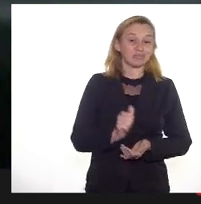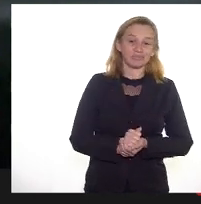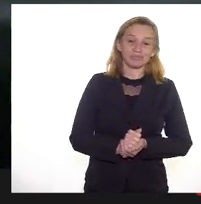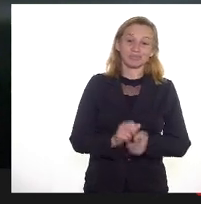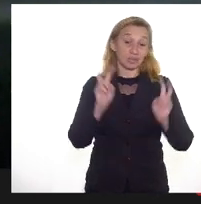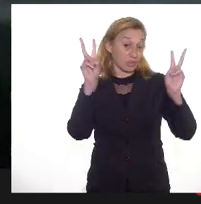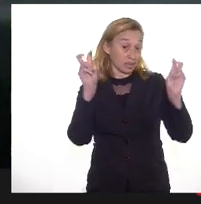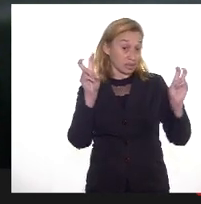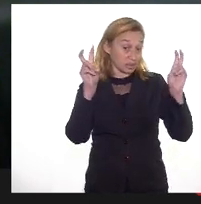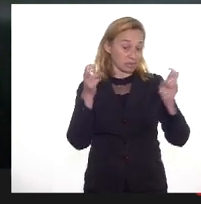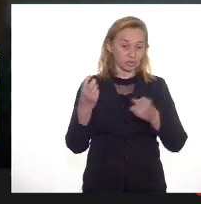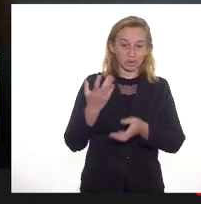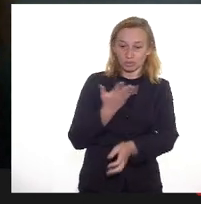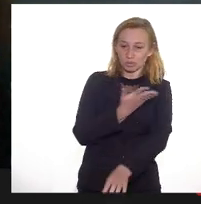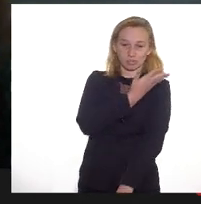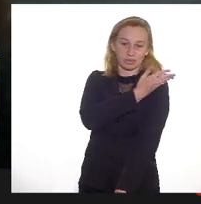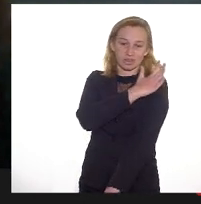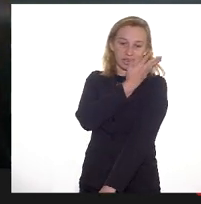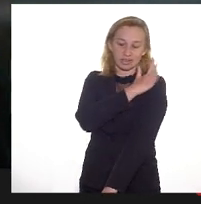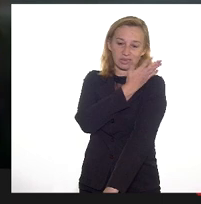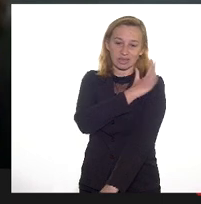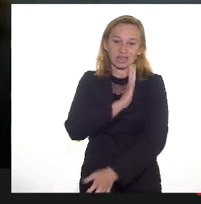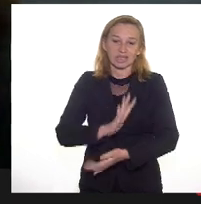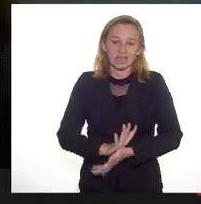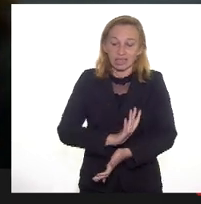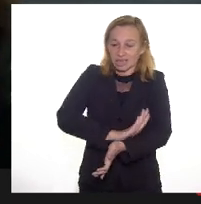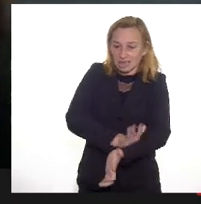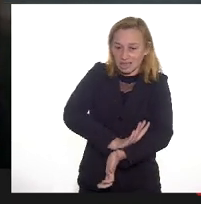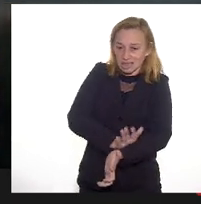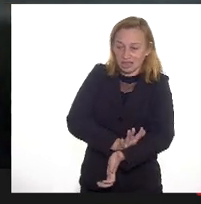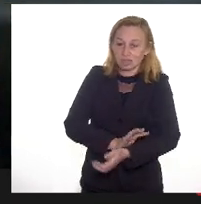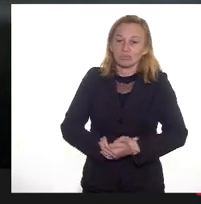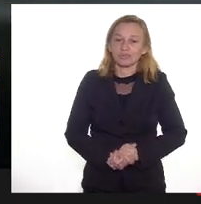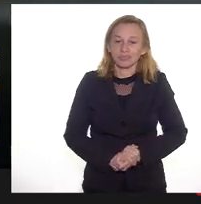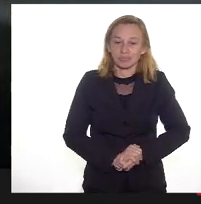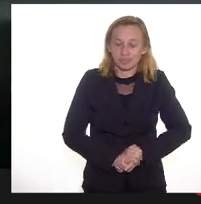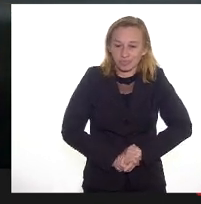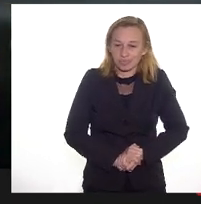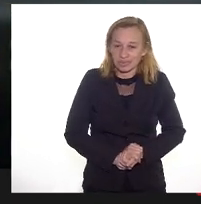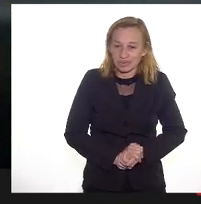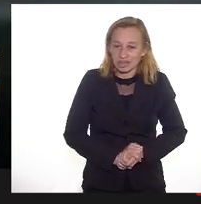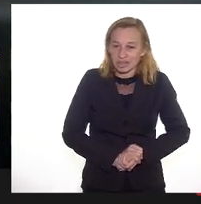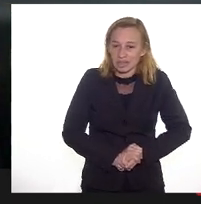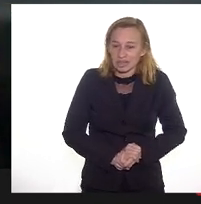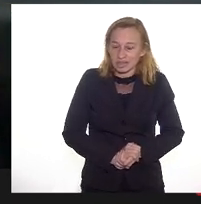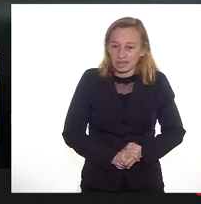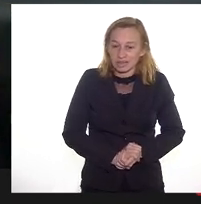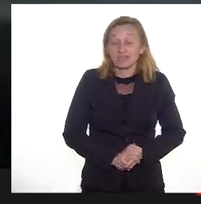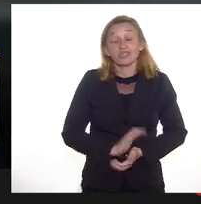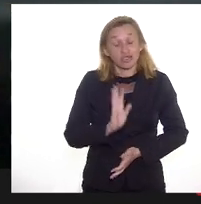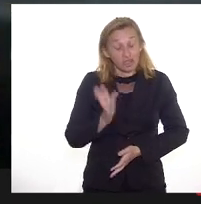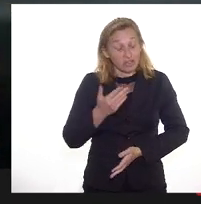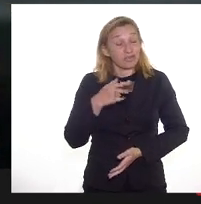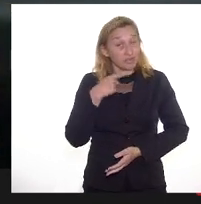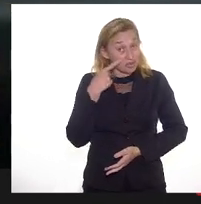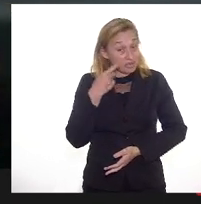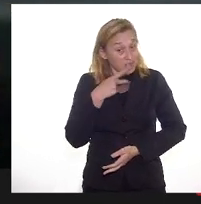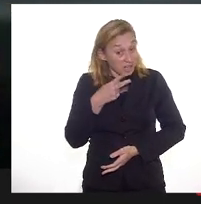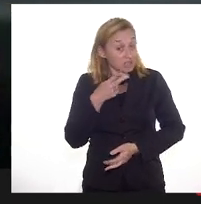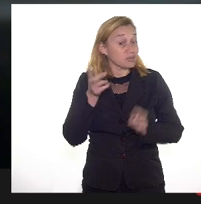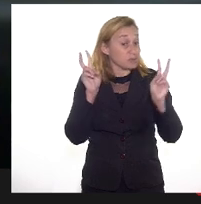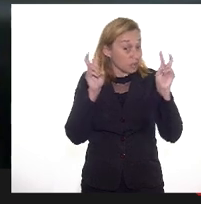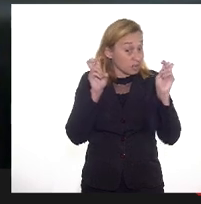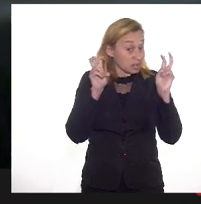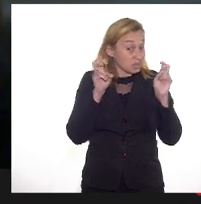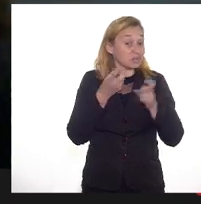questão do racismo de negação. Já ouvi Vossa Excelência fazer essa observação e quando ela hoje